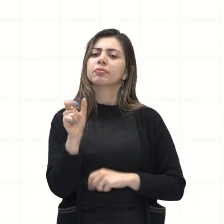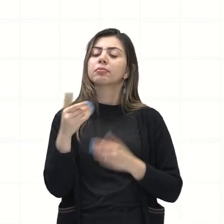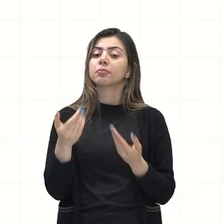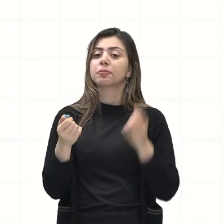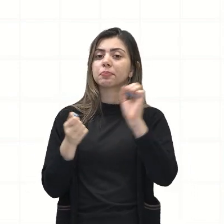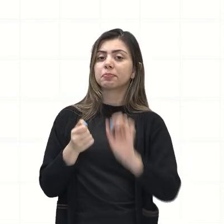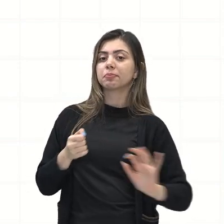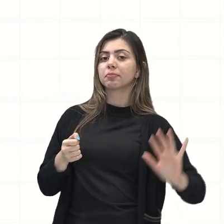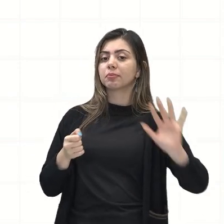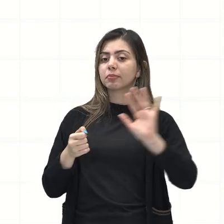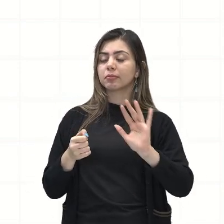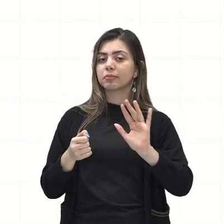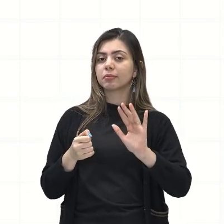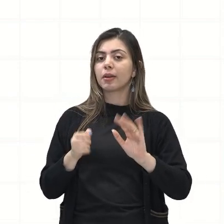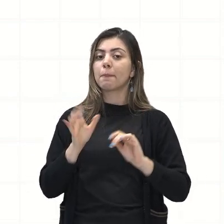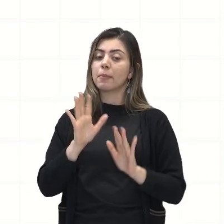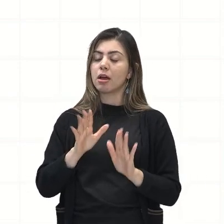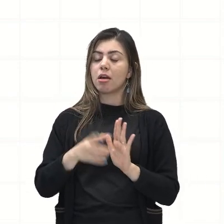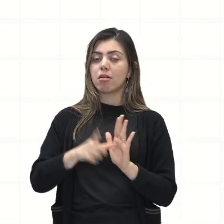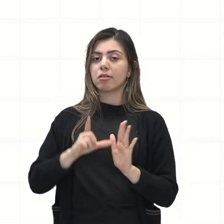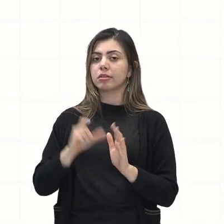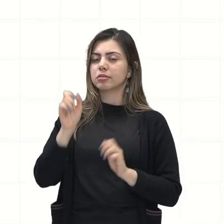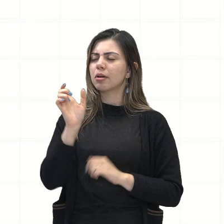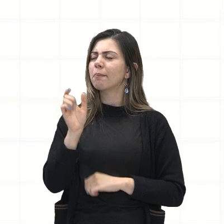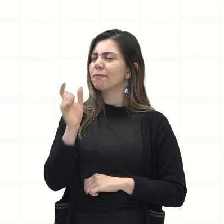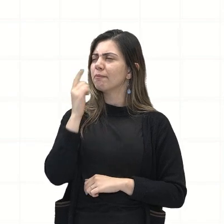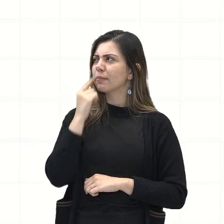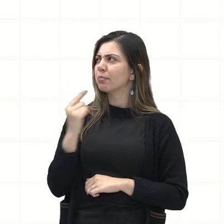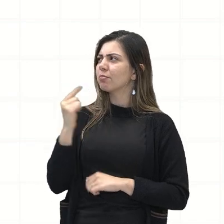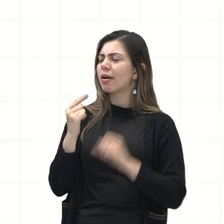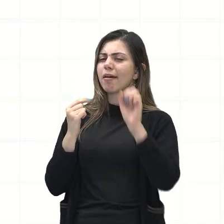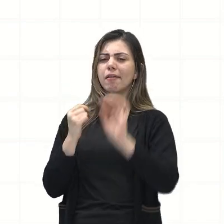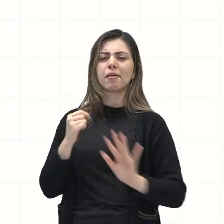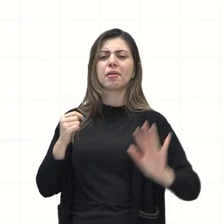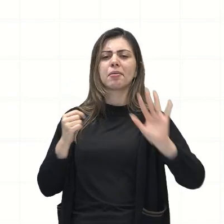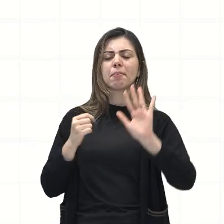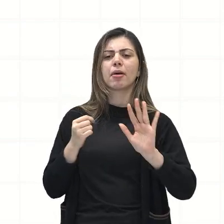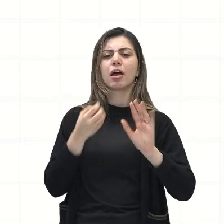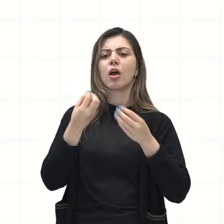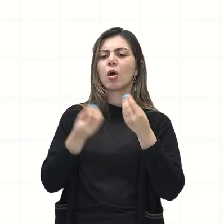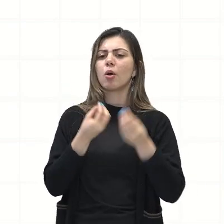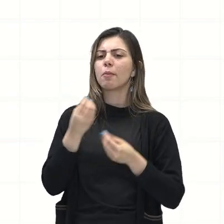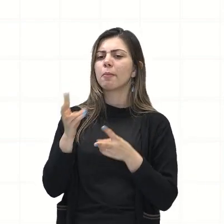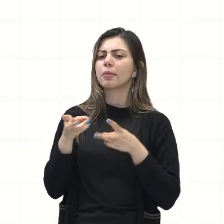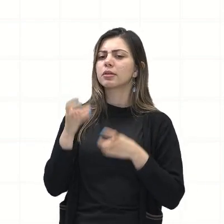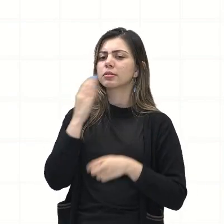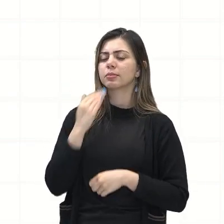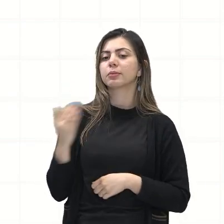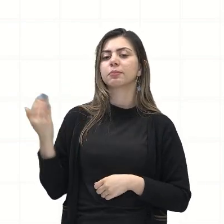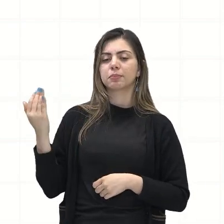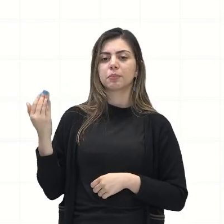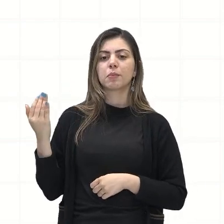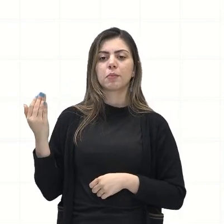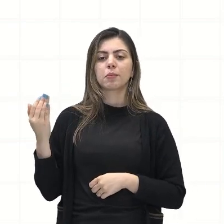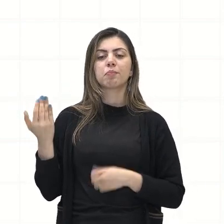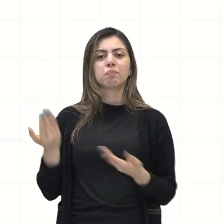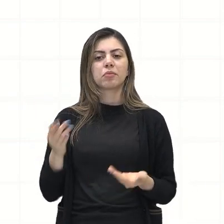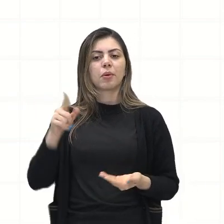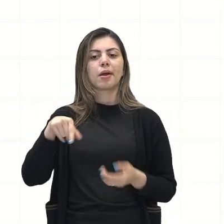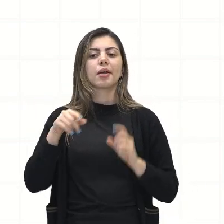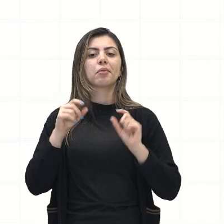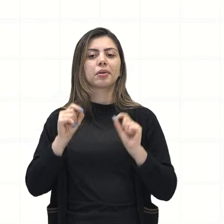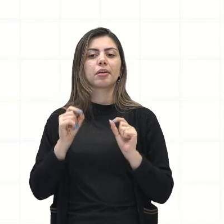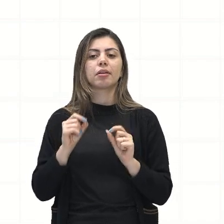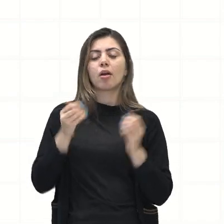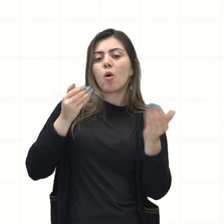né? Antes de irmos ao texto, essa imagem que você está tendo contato era um